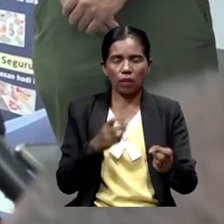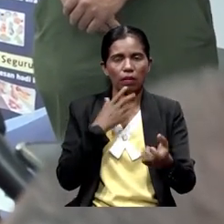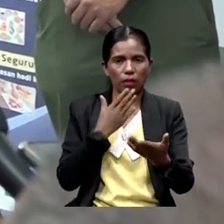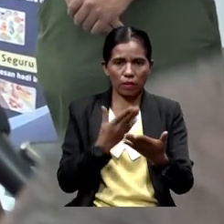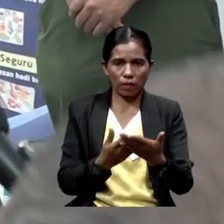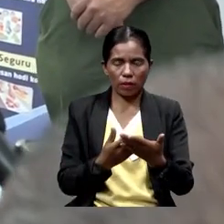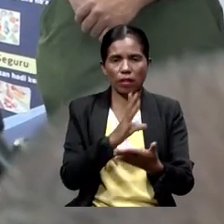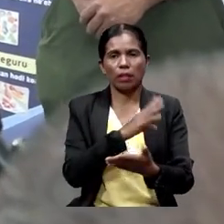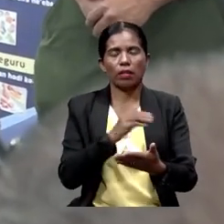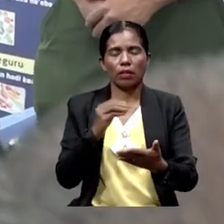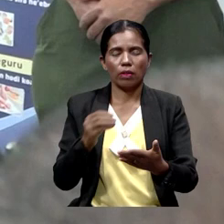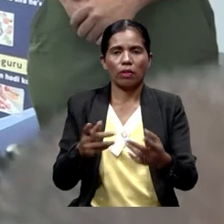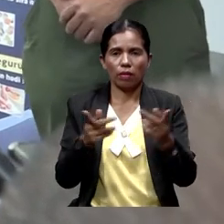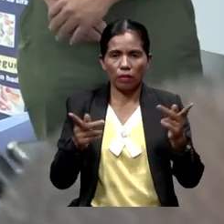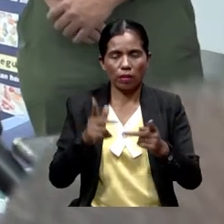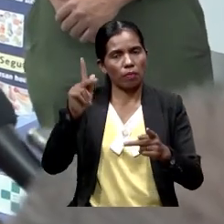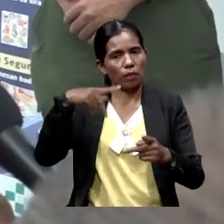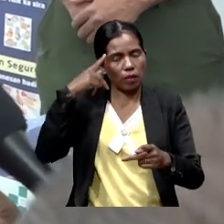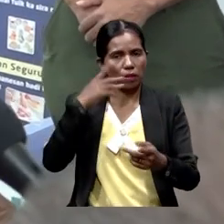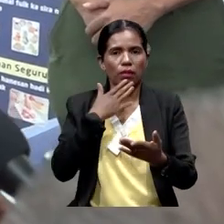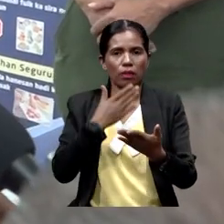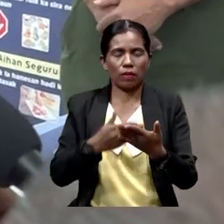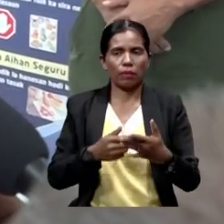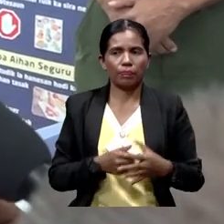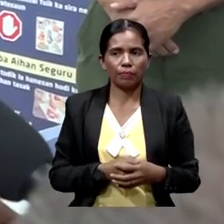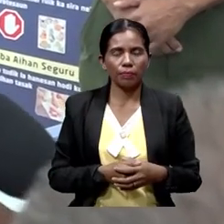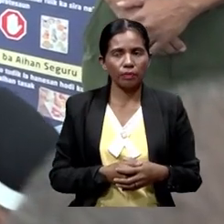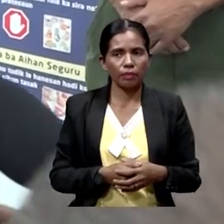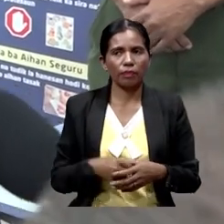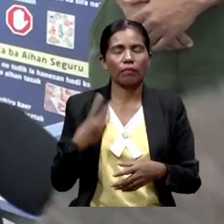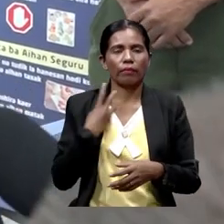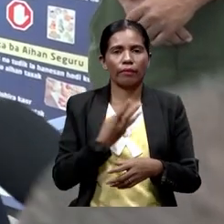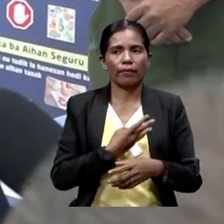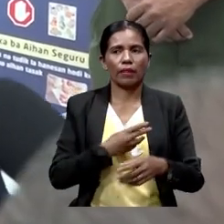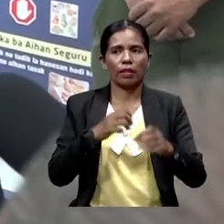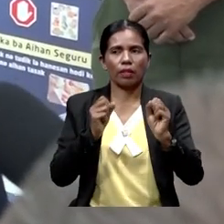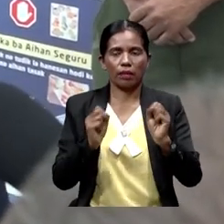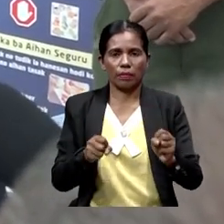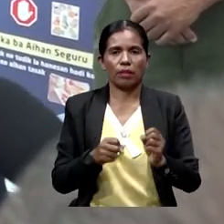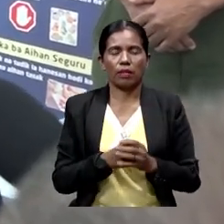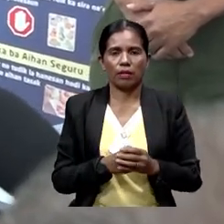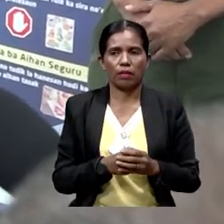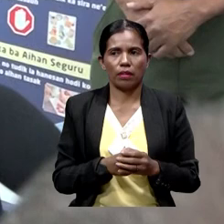o ambiente político de Diaco e também